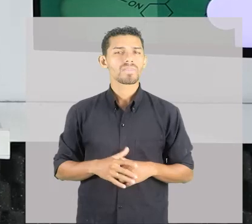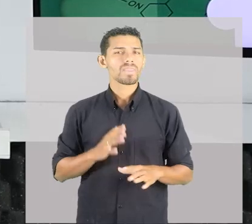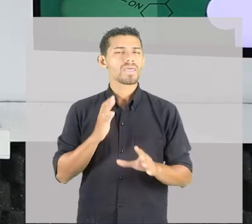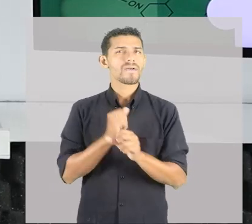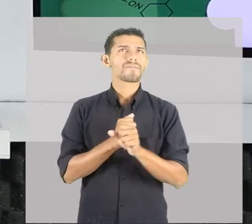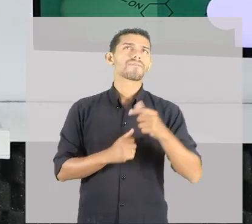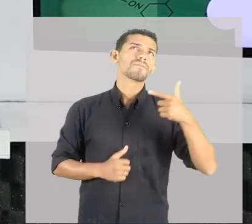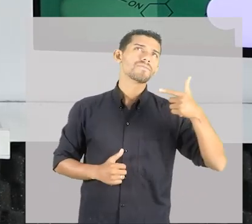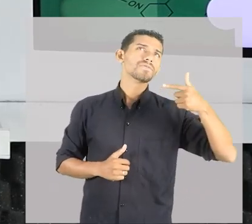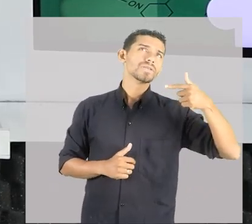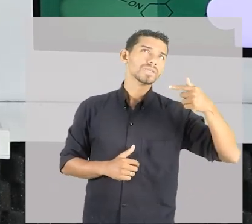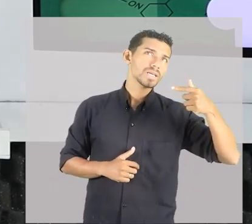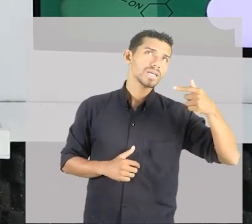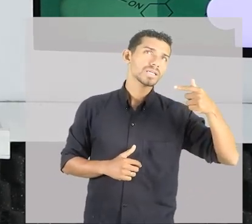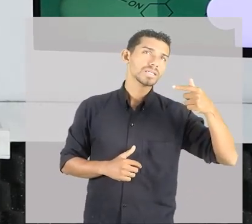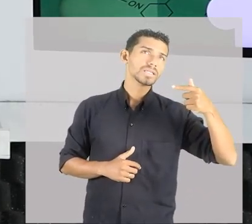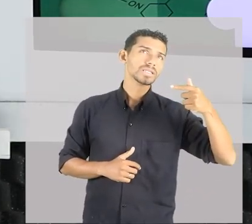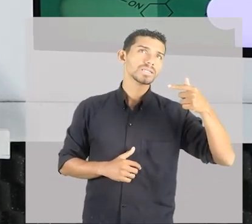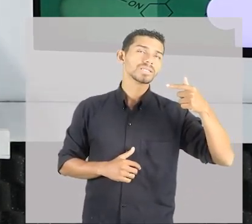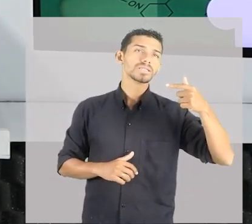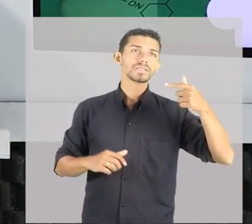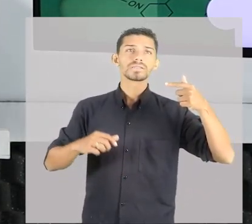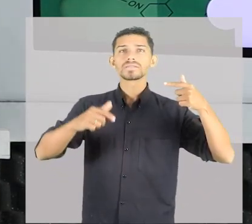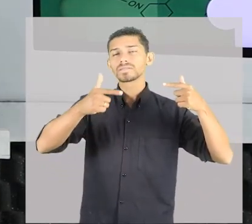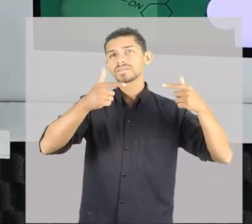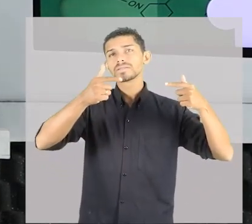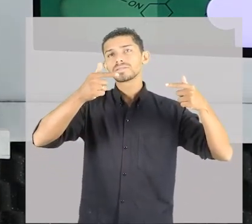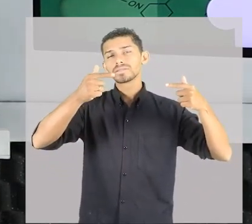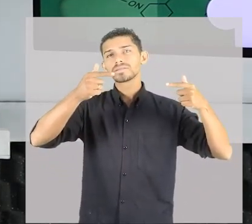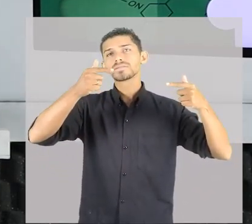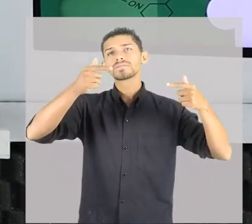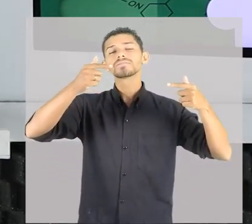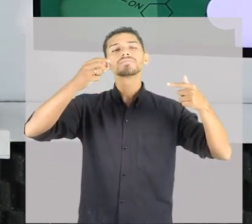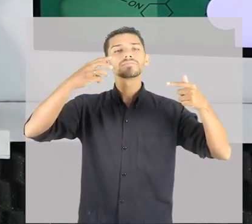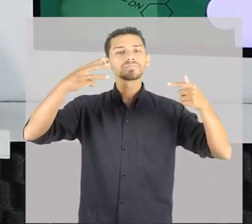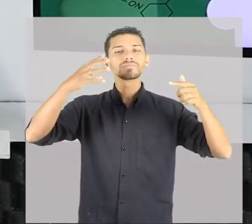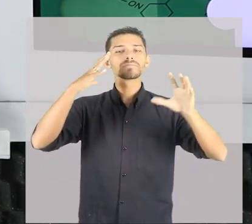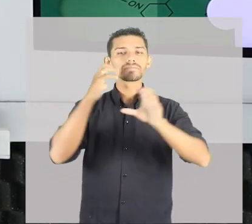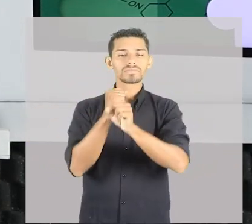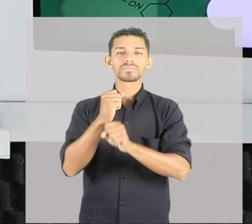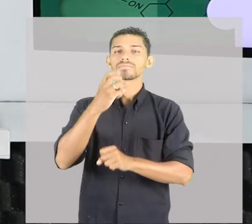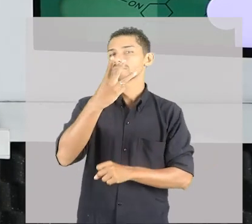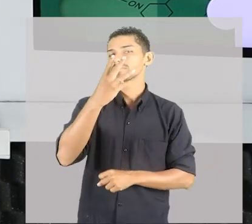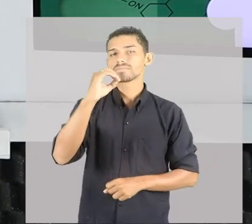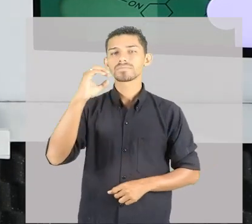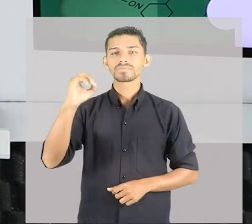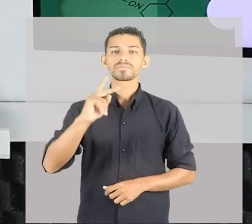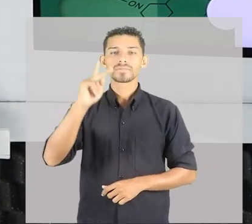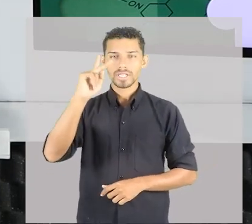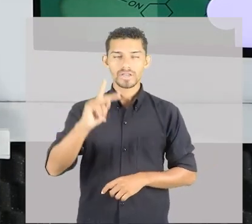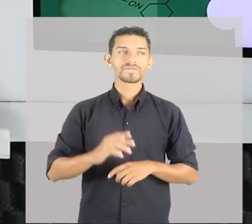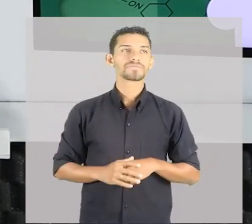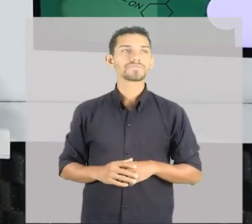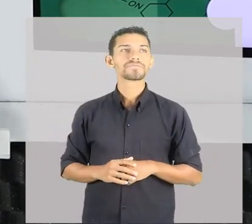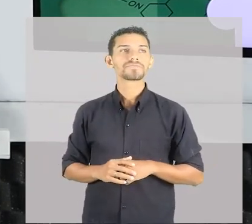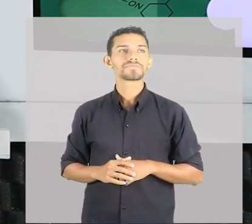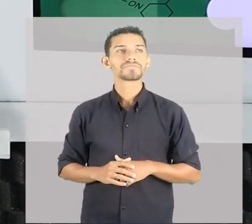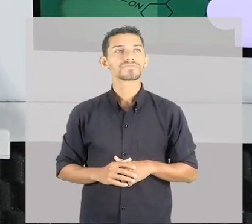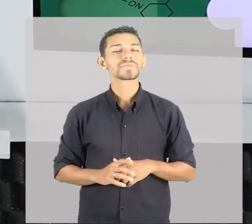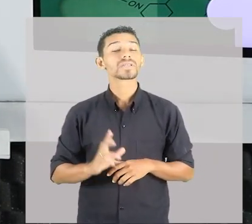GC soma com 273 300 k e a outra é o